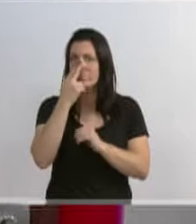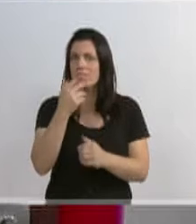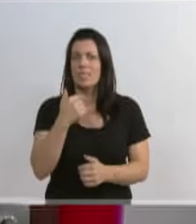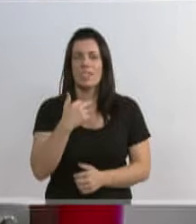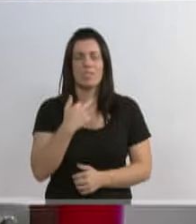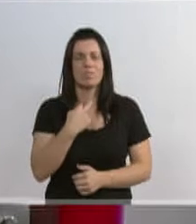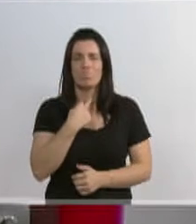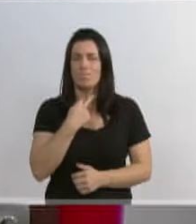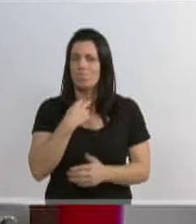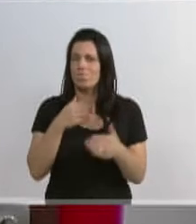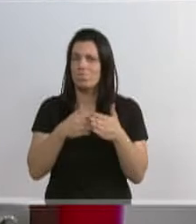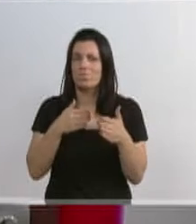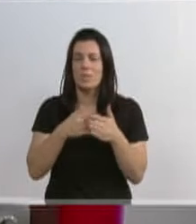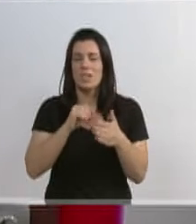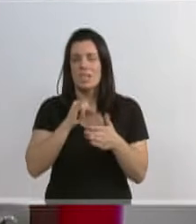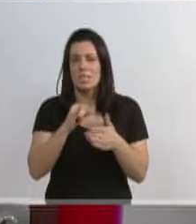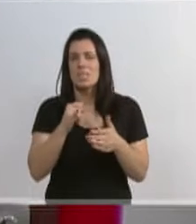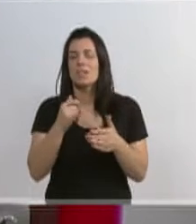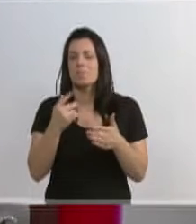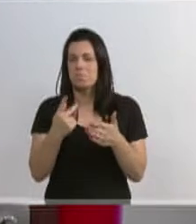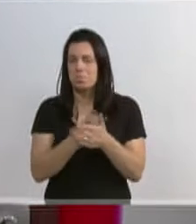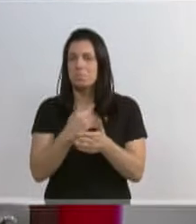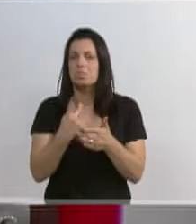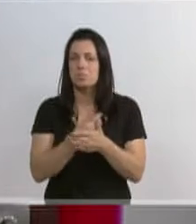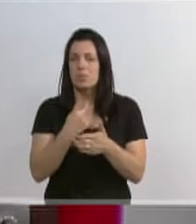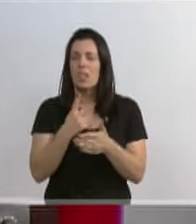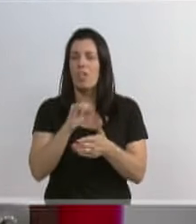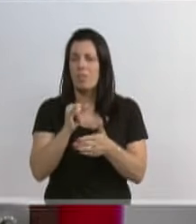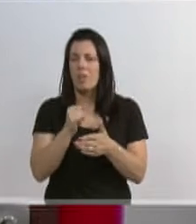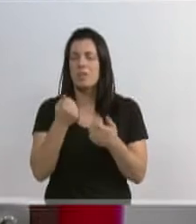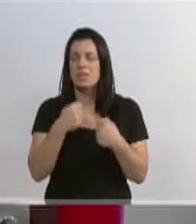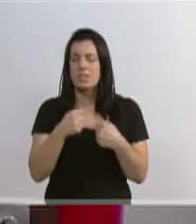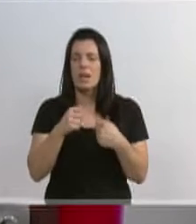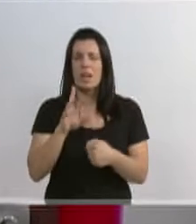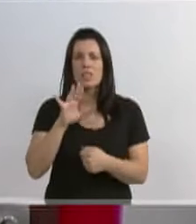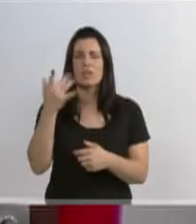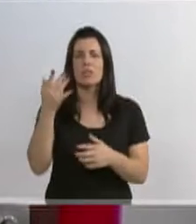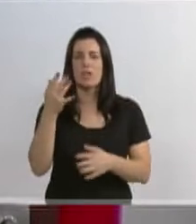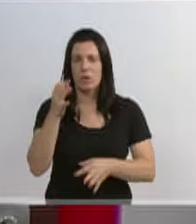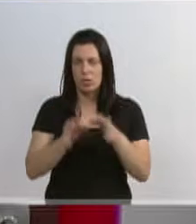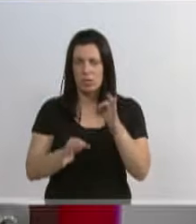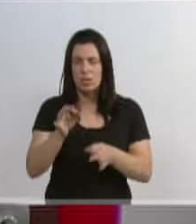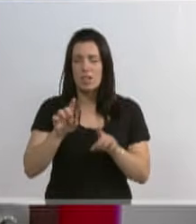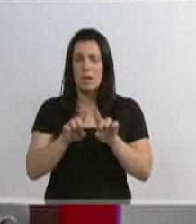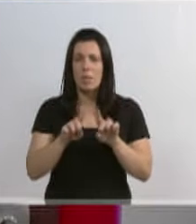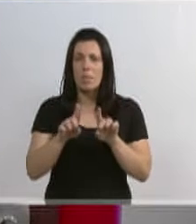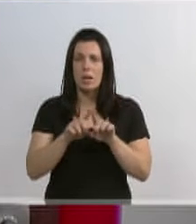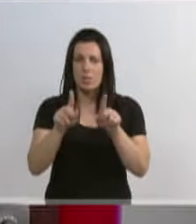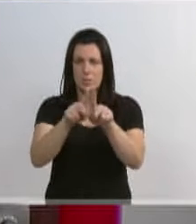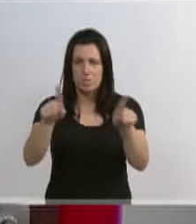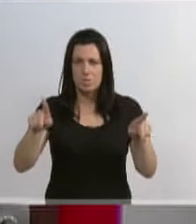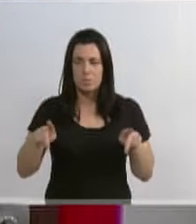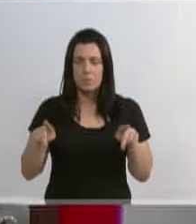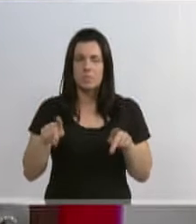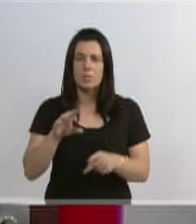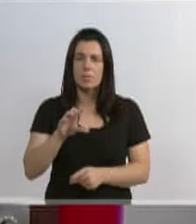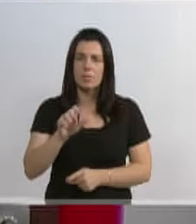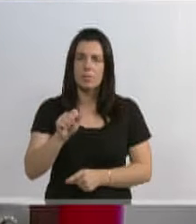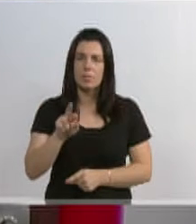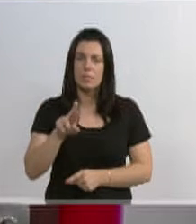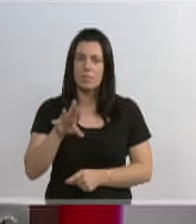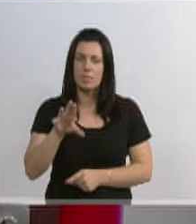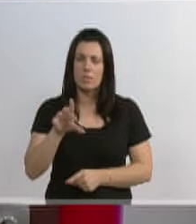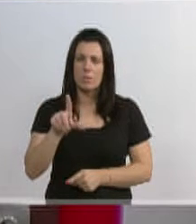né? Então, quem deve vai ter que, dependente de partido, vai ter que se entender com a dona justa. E o procurador Carlos Fernando de Souza Lima,